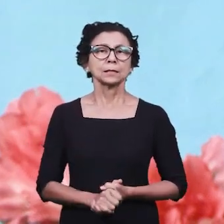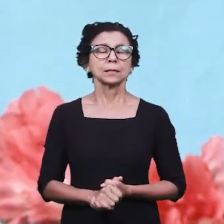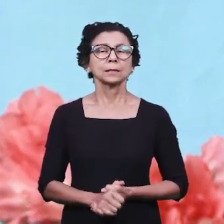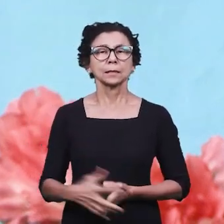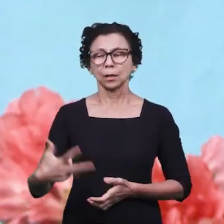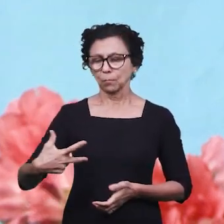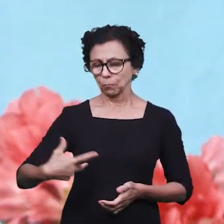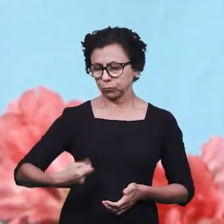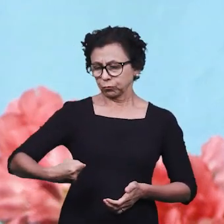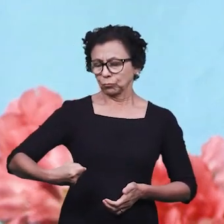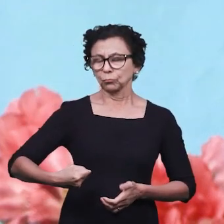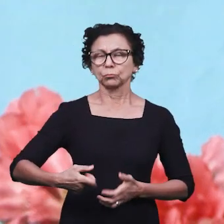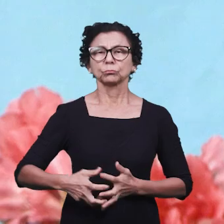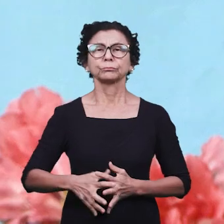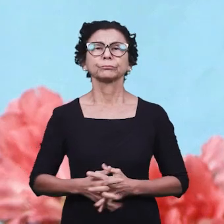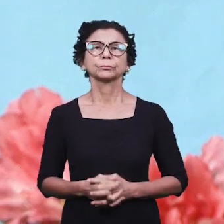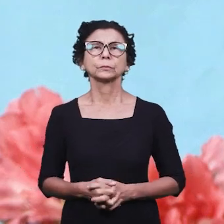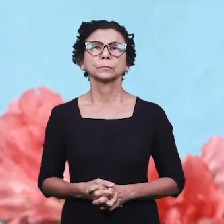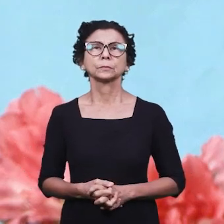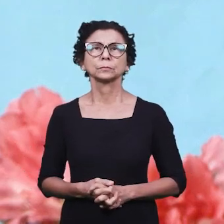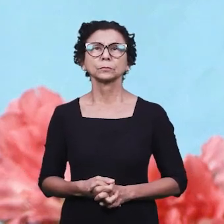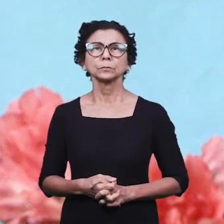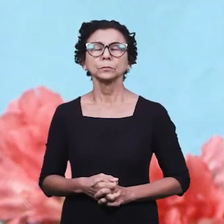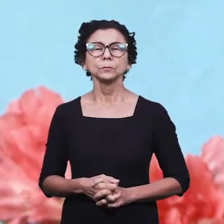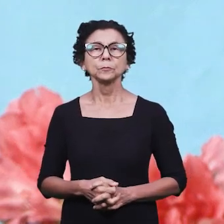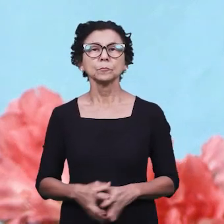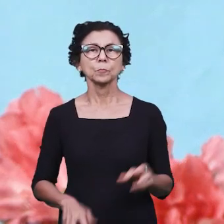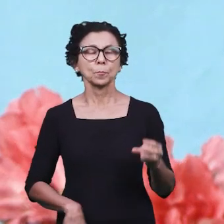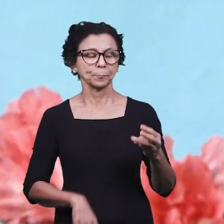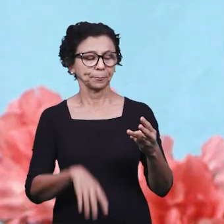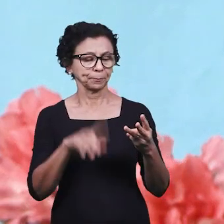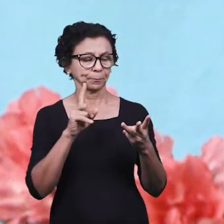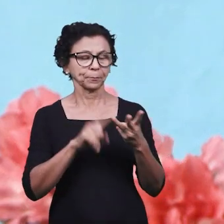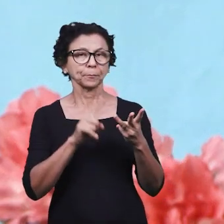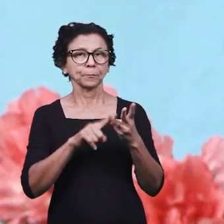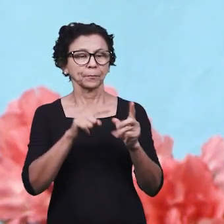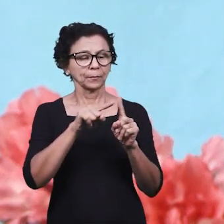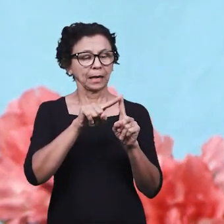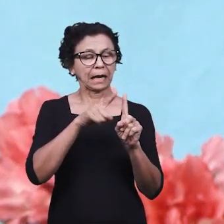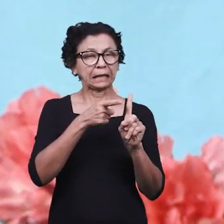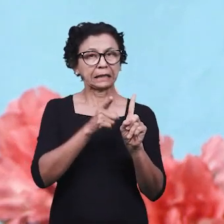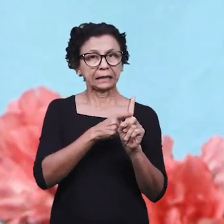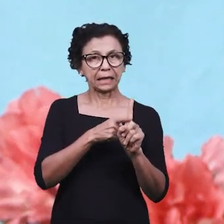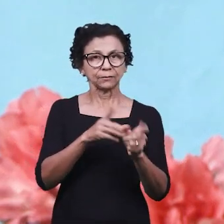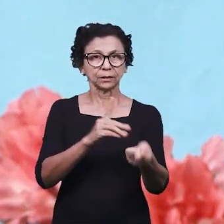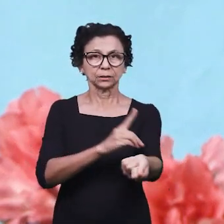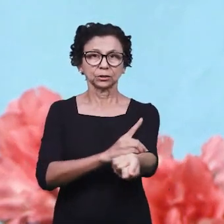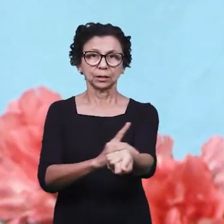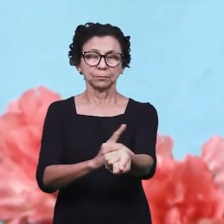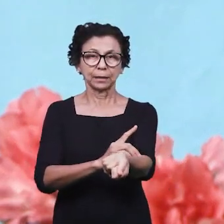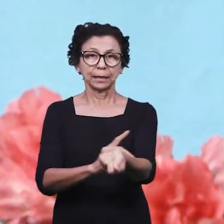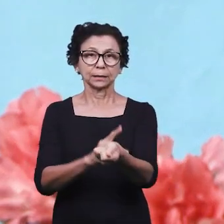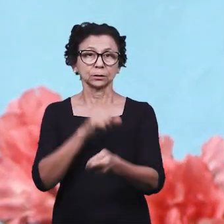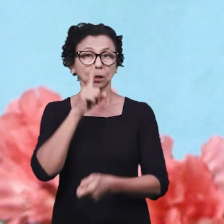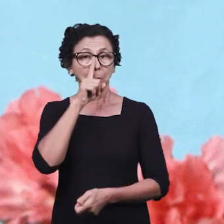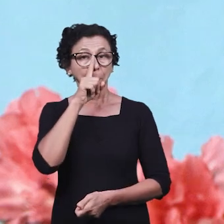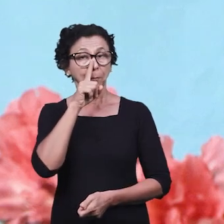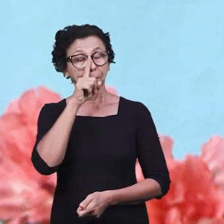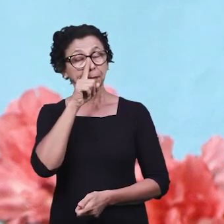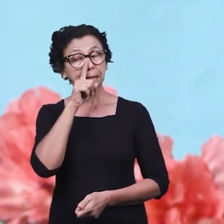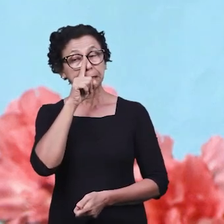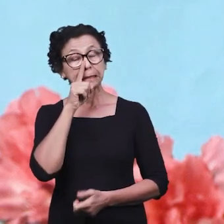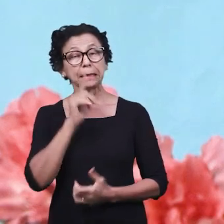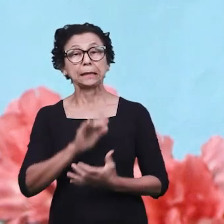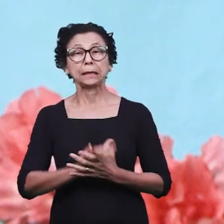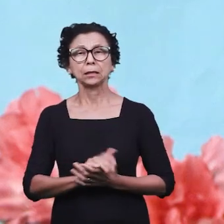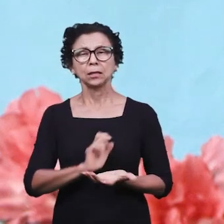aplicar a insulina. A diabetes gestacional como o nome já diz, ela ocorre no período de gestação. Isso se dá